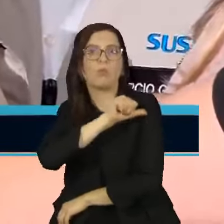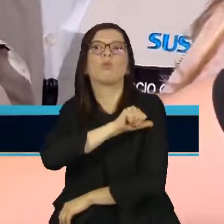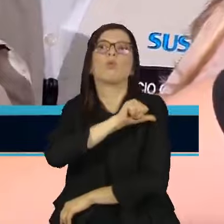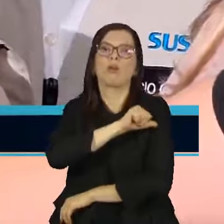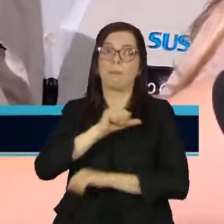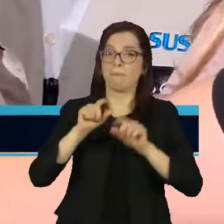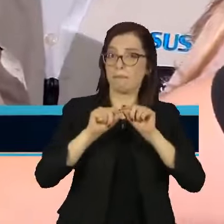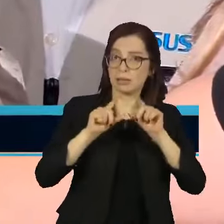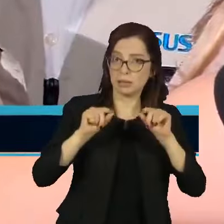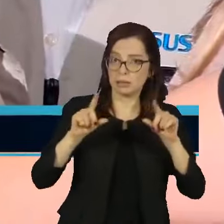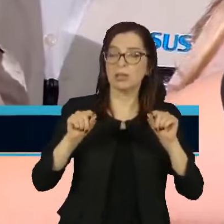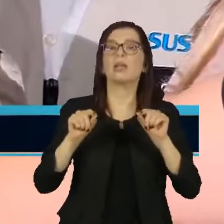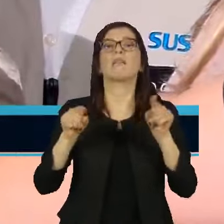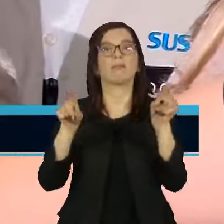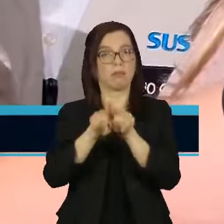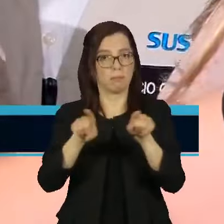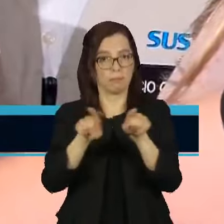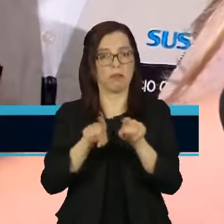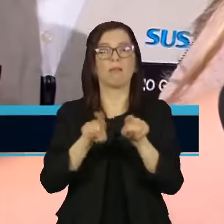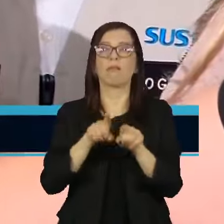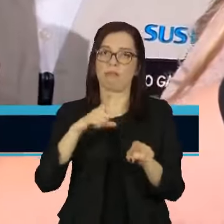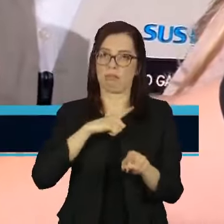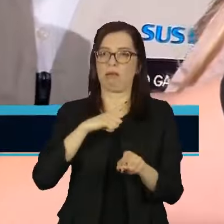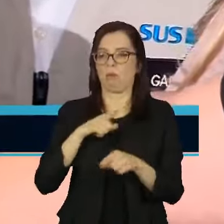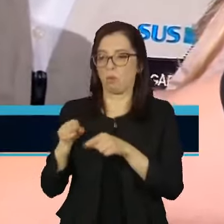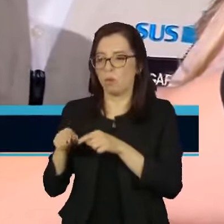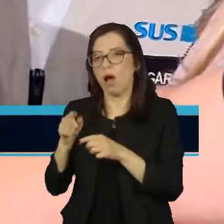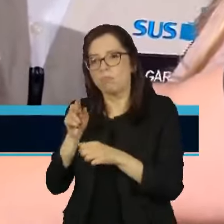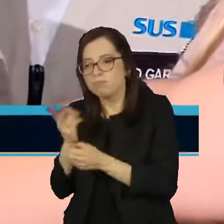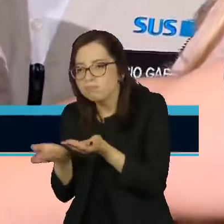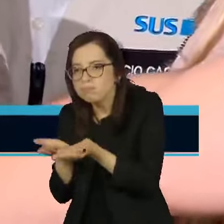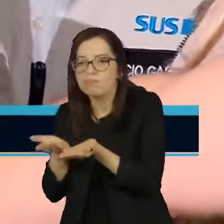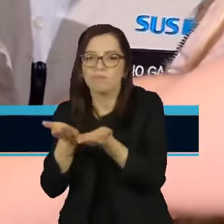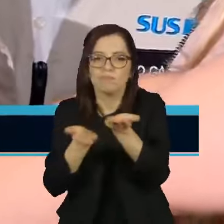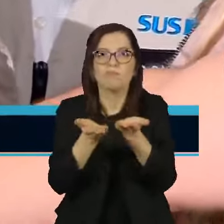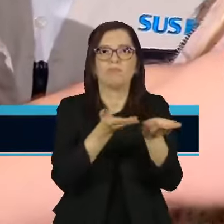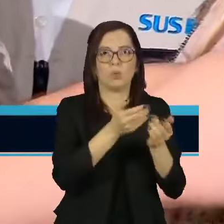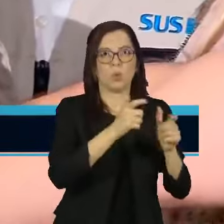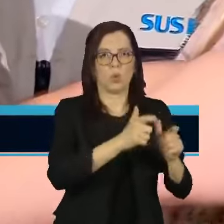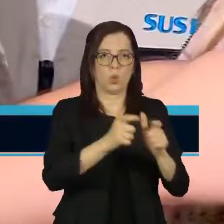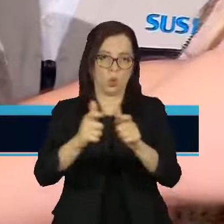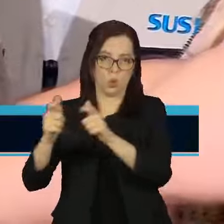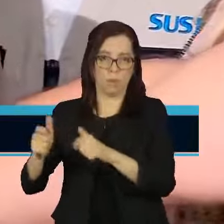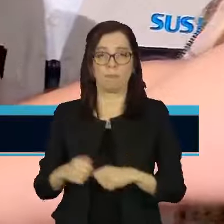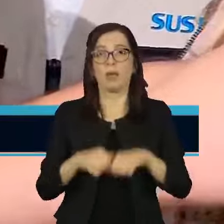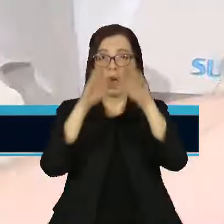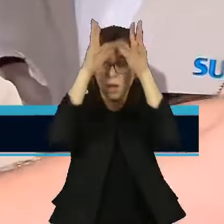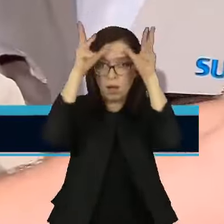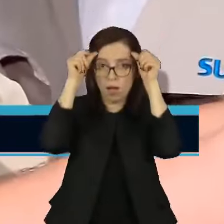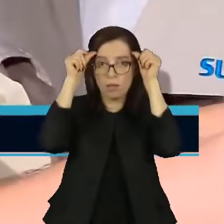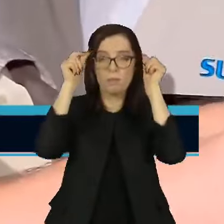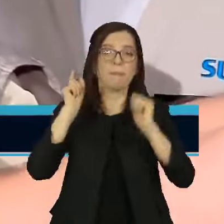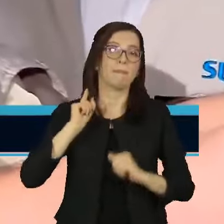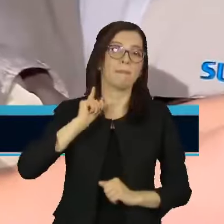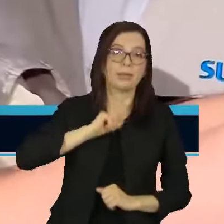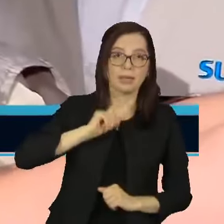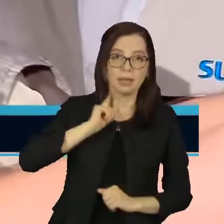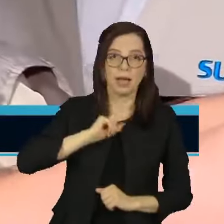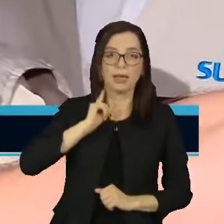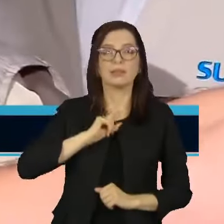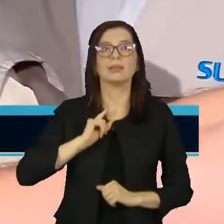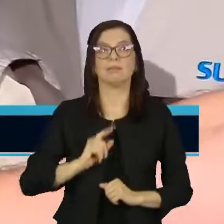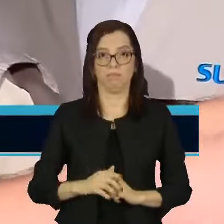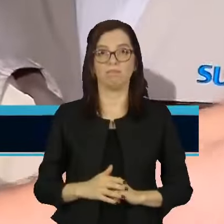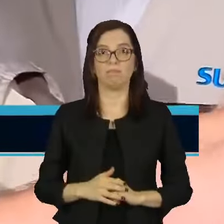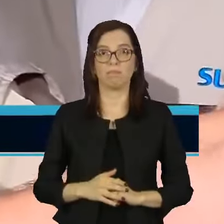Federal, que decretou também emergência, o estado do Acre, Minas Gerais. E nesse momento